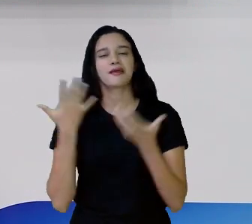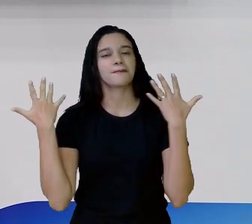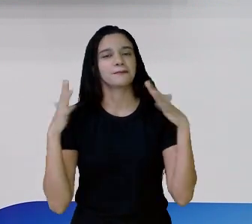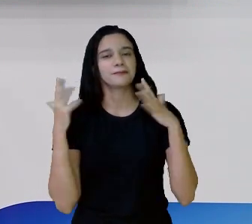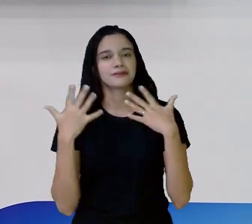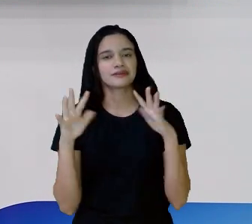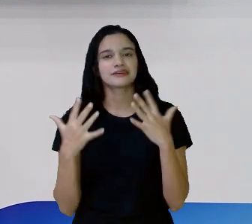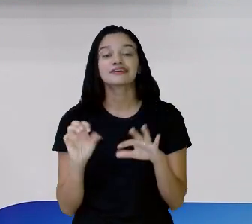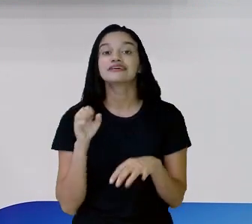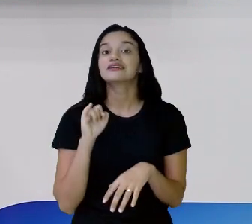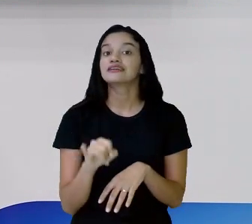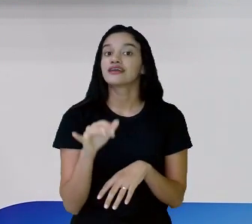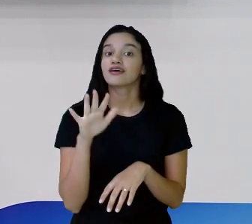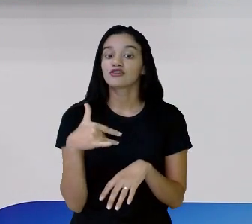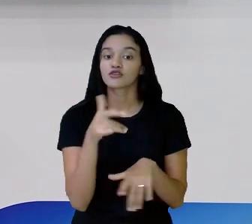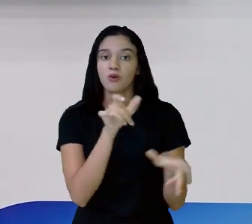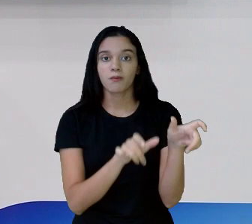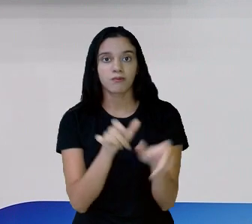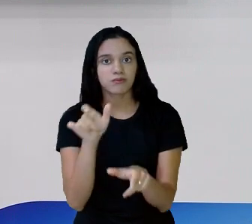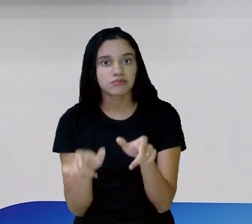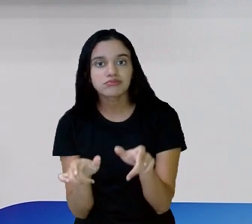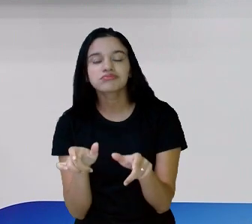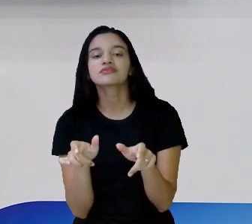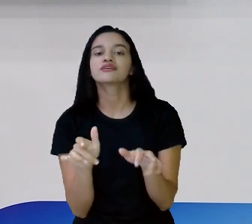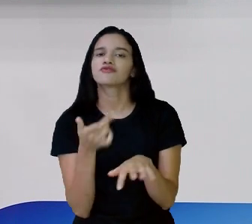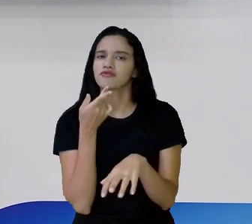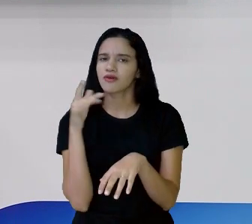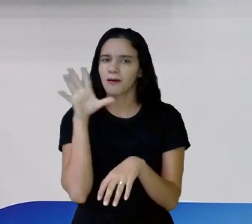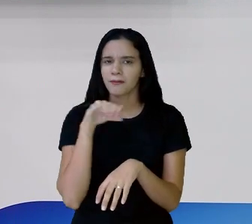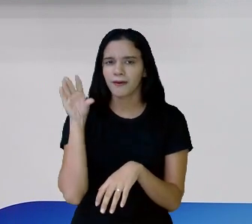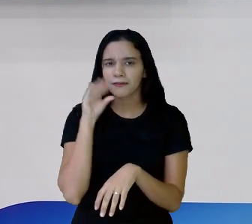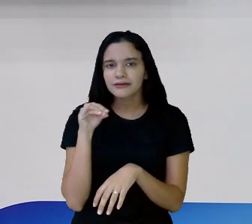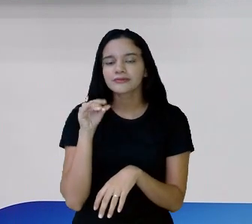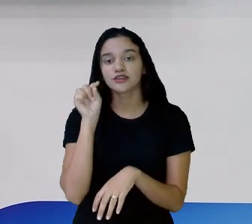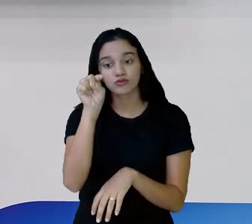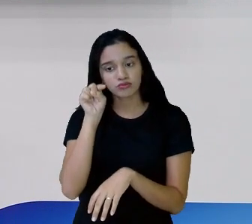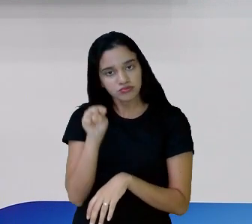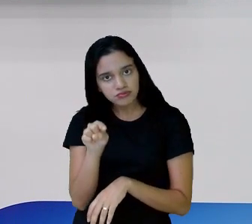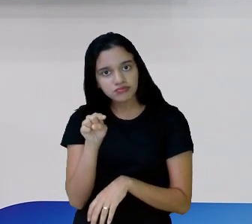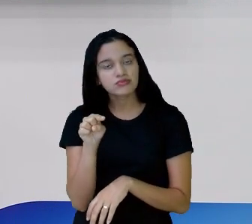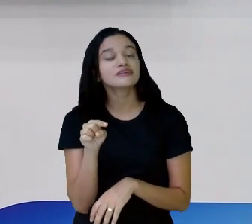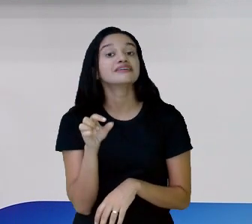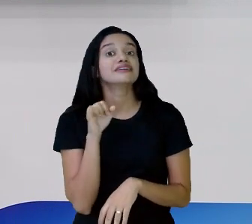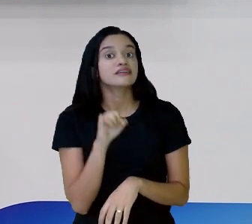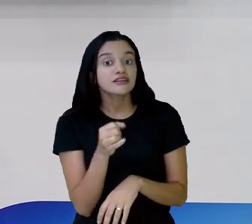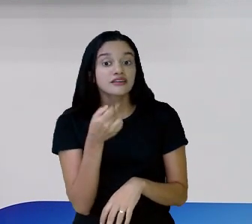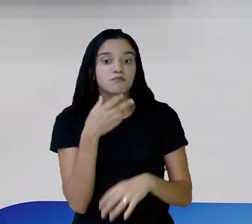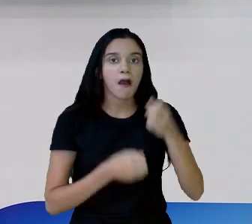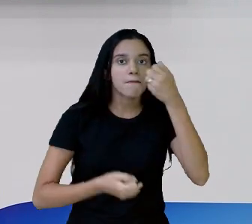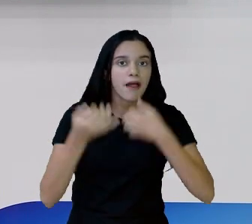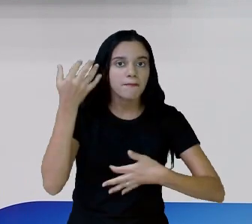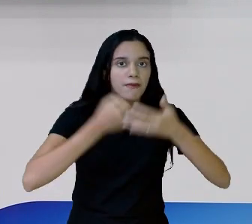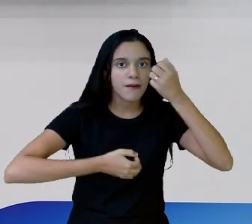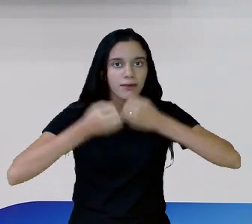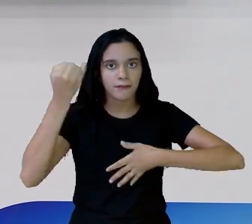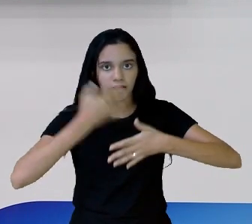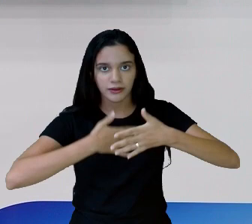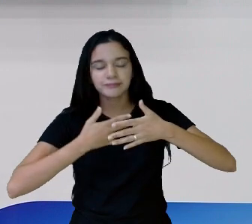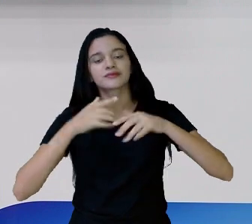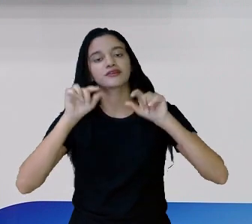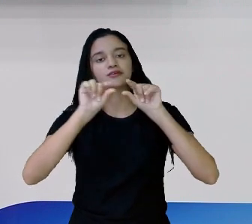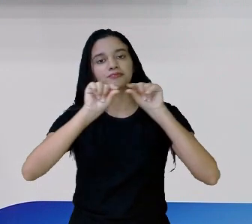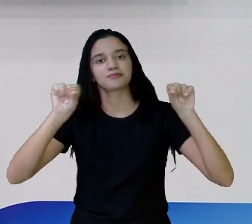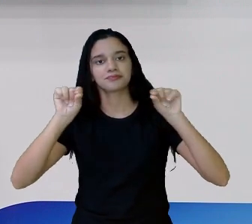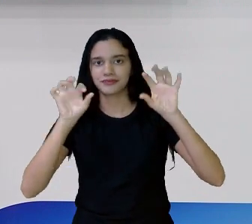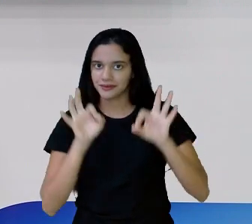parabéns. Se você vai dizer que seu personagem ainda vai falar, 2 pontos. Se ele já está falando,